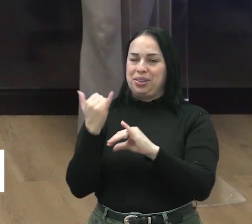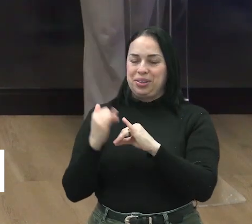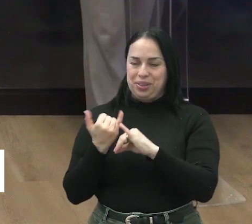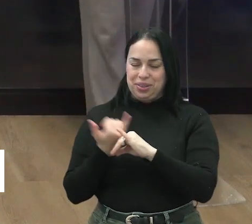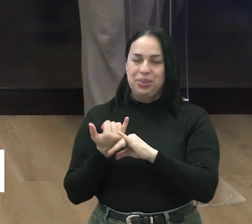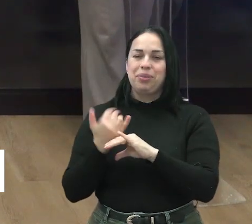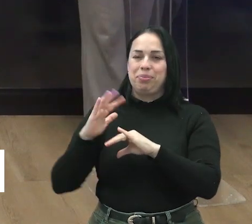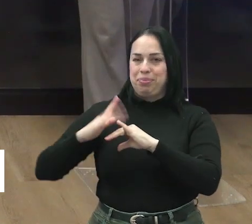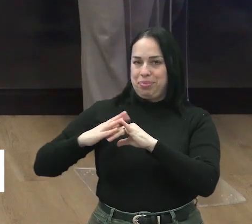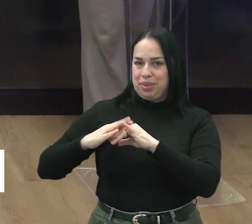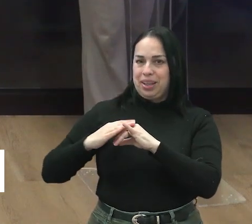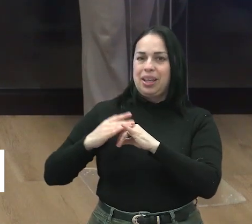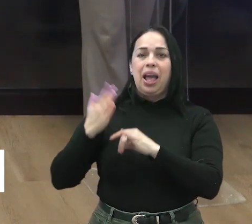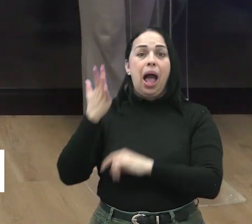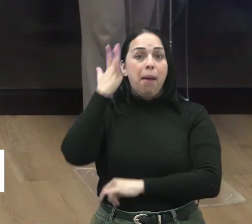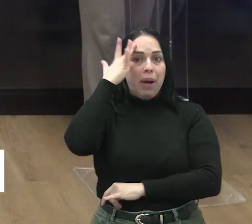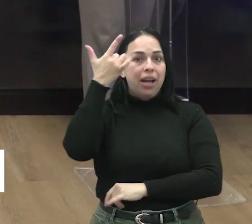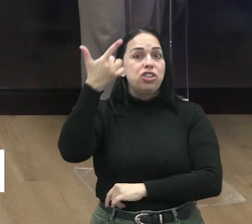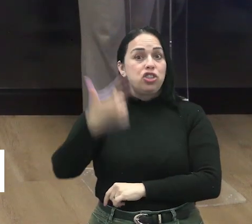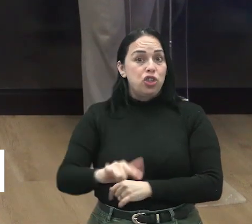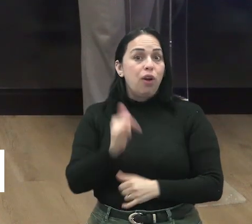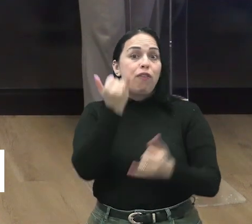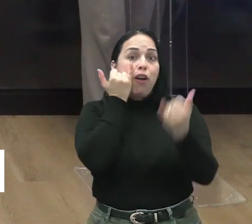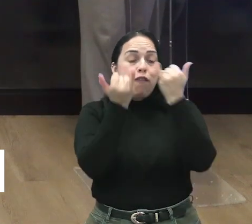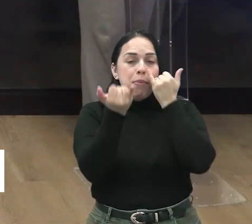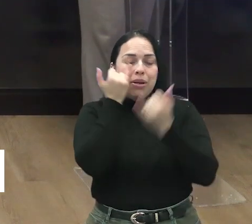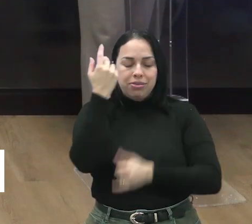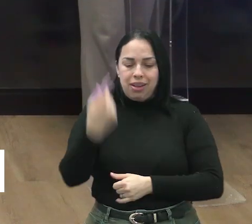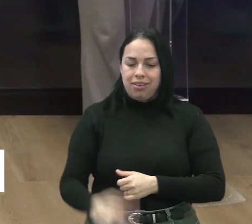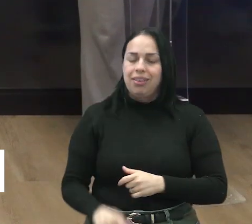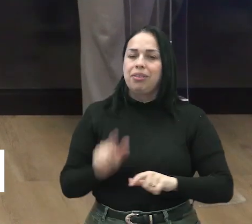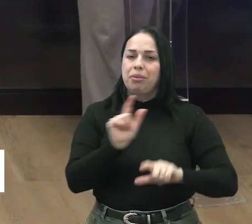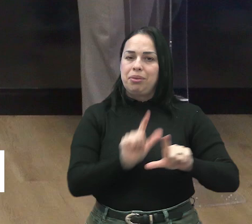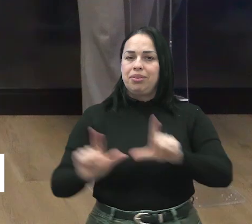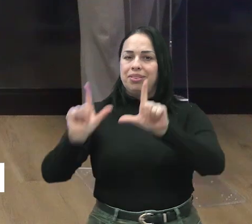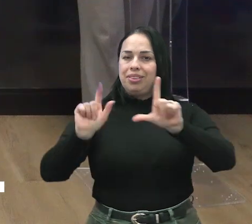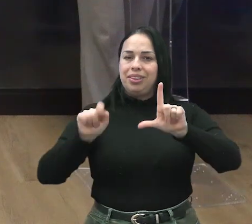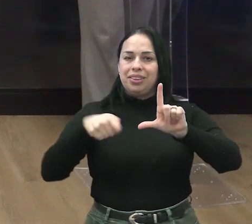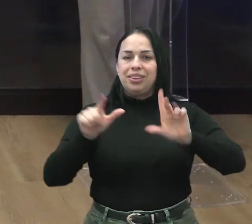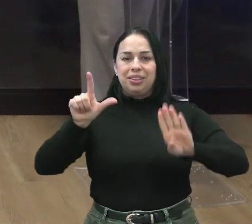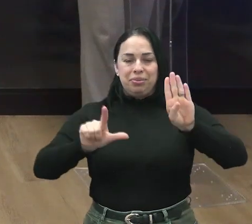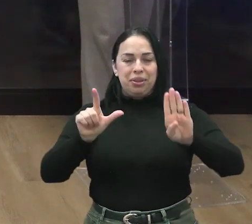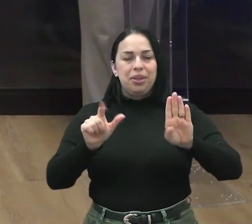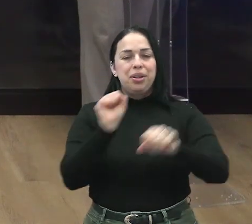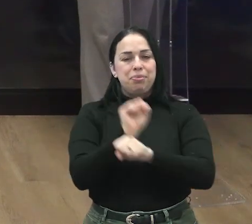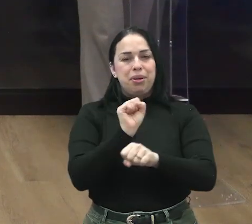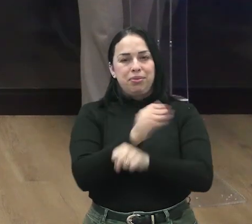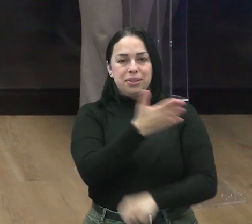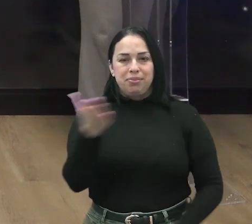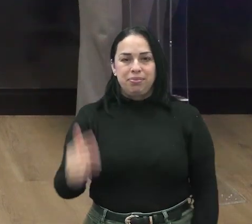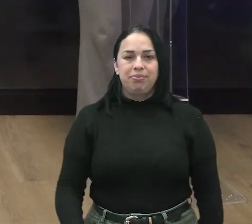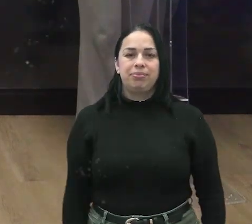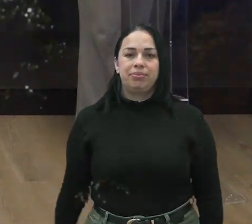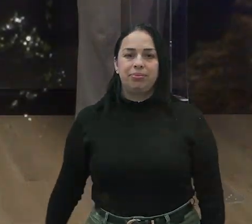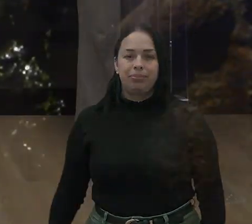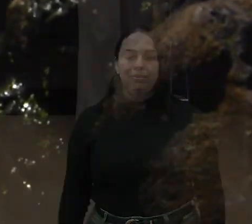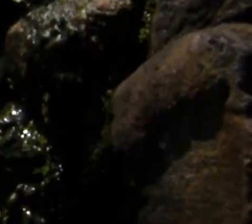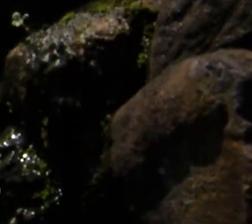TV Câmara SJC. Amanhã tem mais notícias aqui no Boletim. E claro, eu espero você.